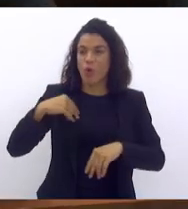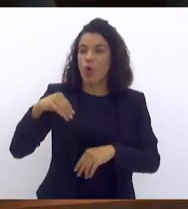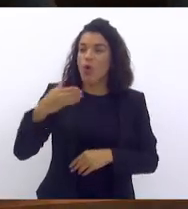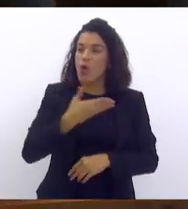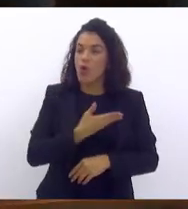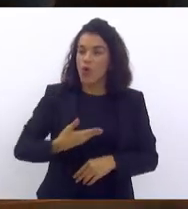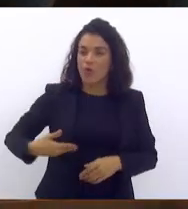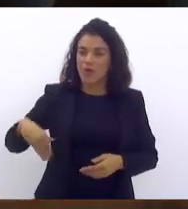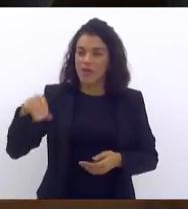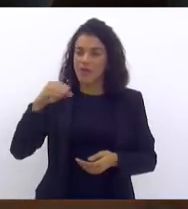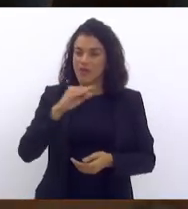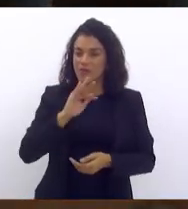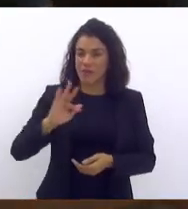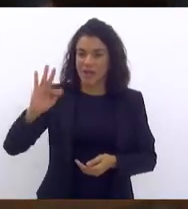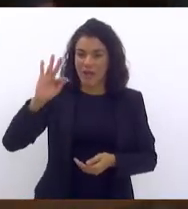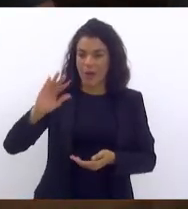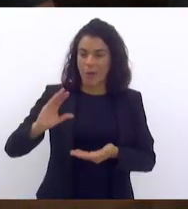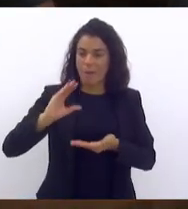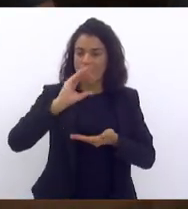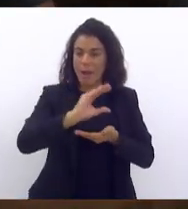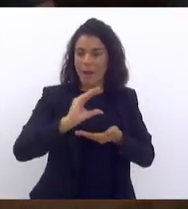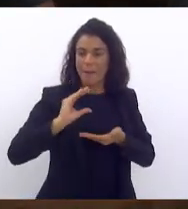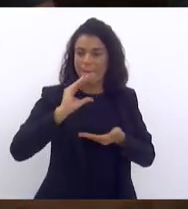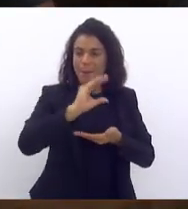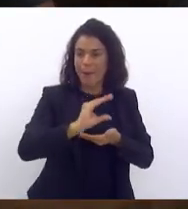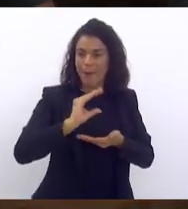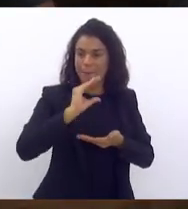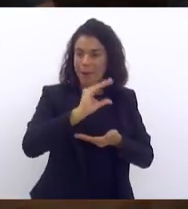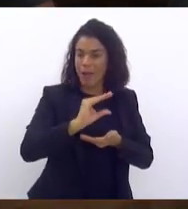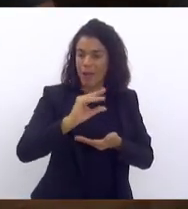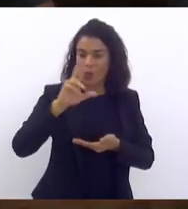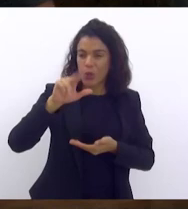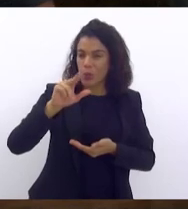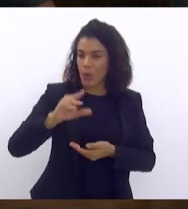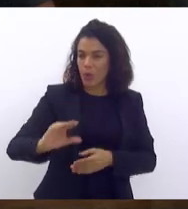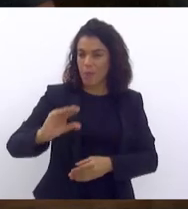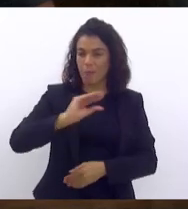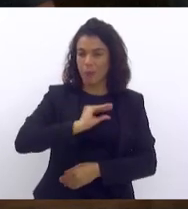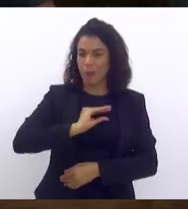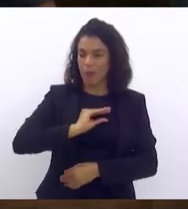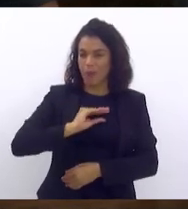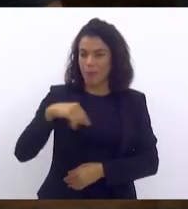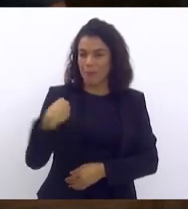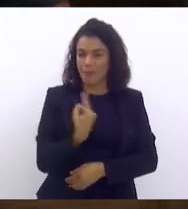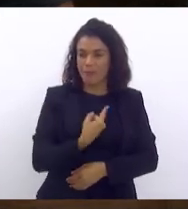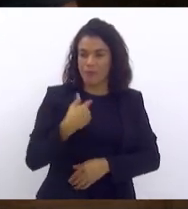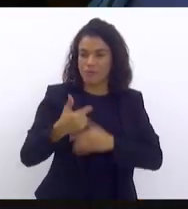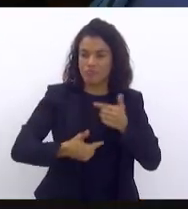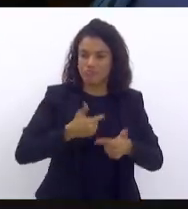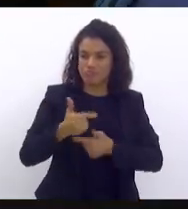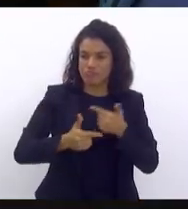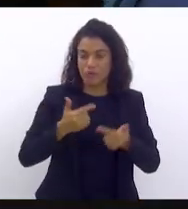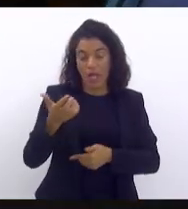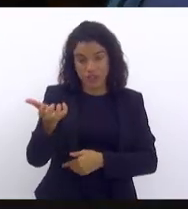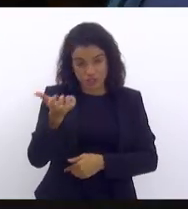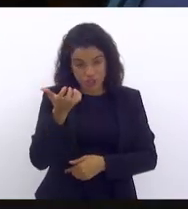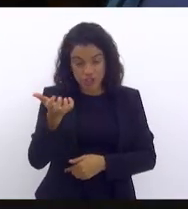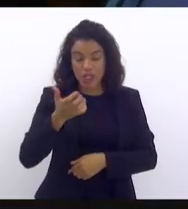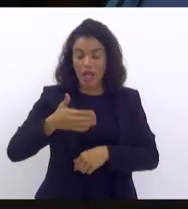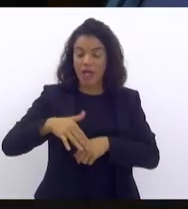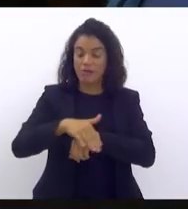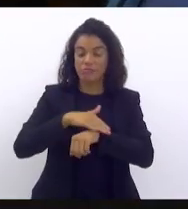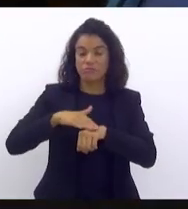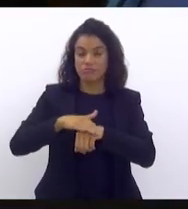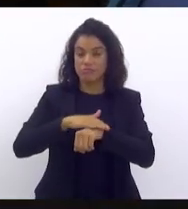repassa todos os anos e que nunca chega no nosso bolso, fica nos municípios. Nós queremos aqui estar acertando com cada companheiro e